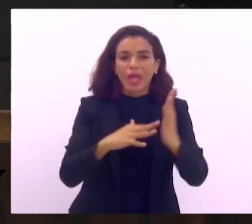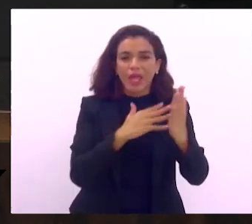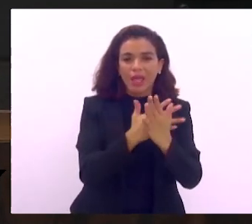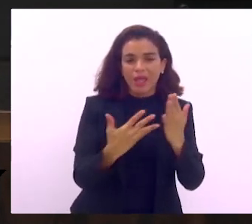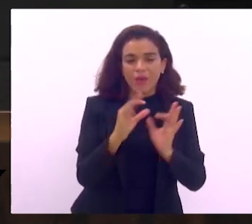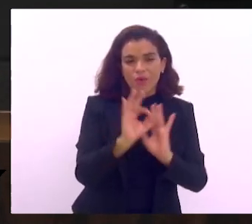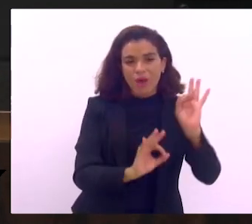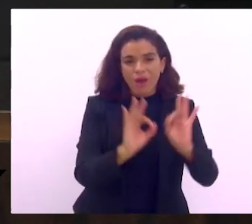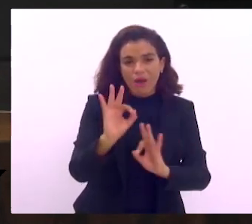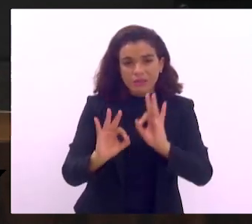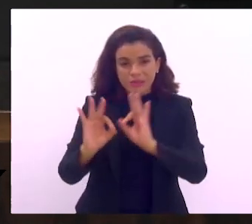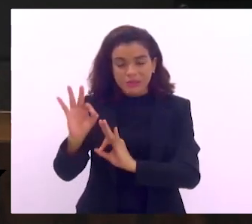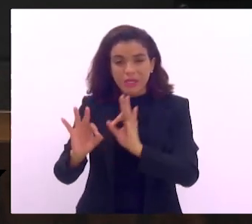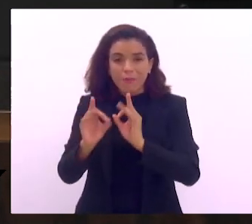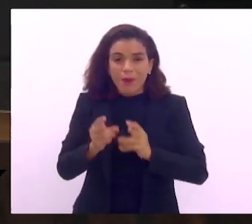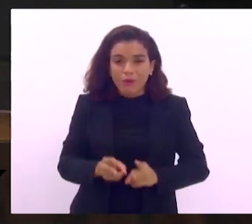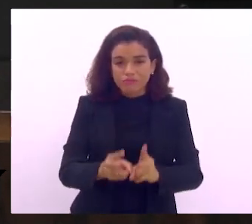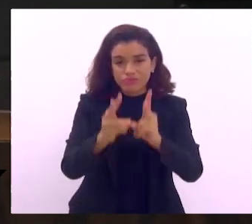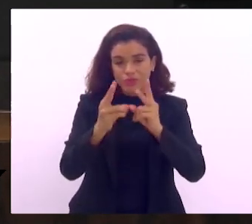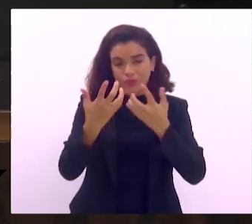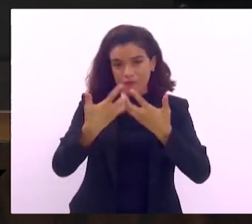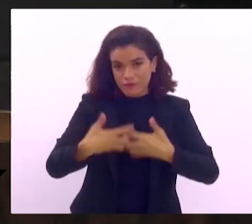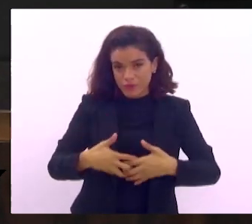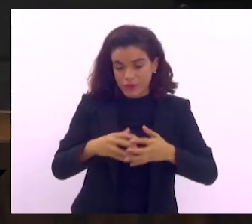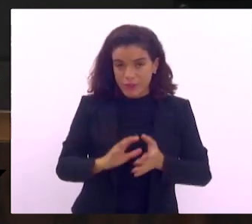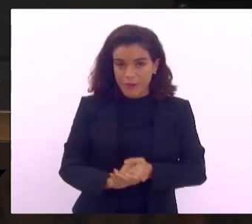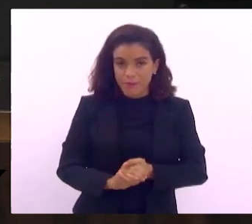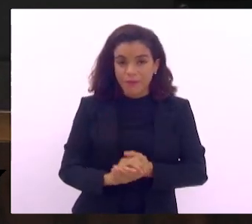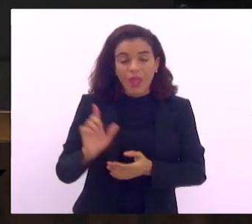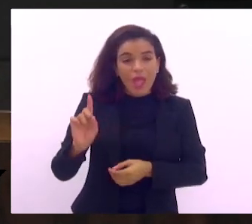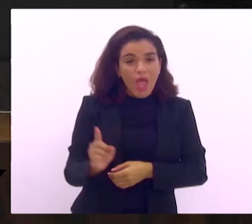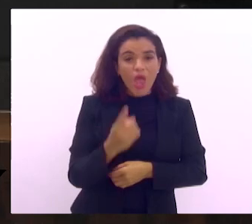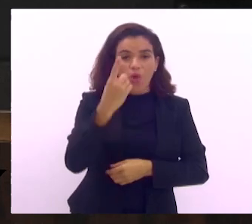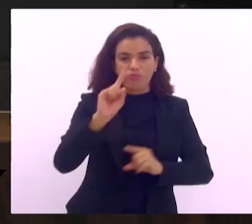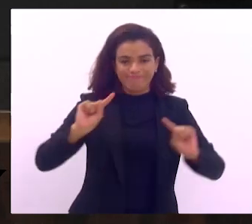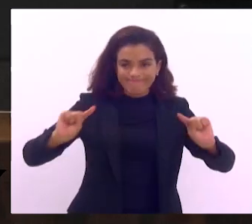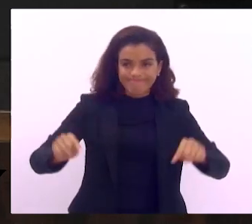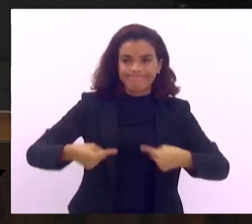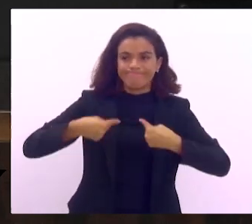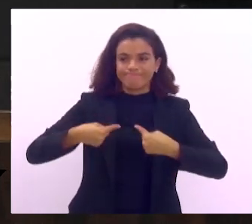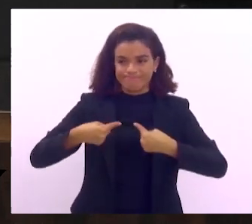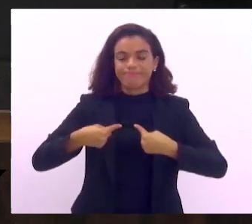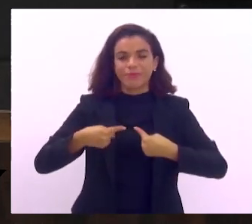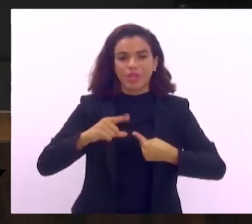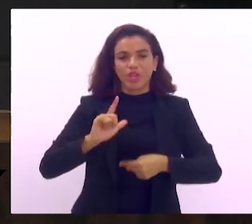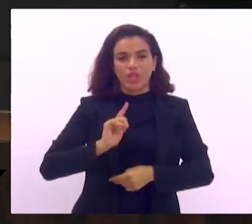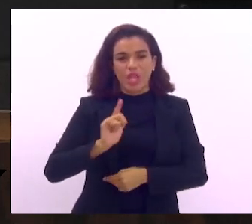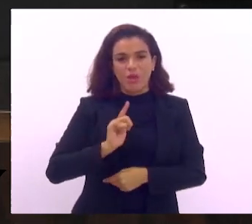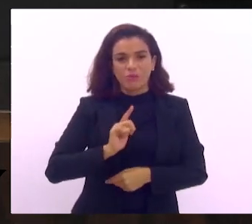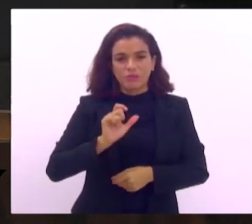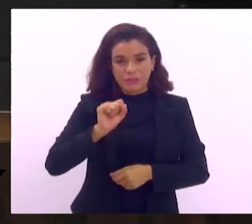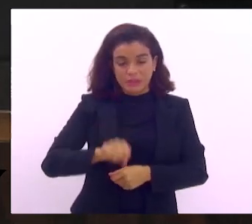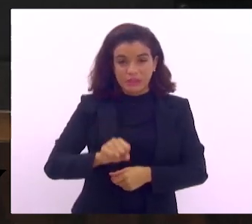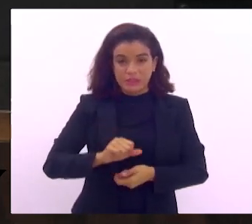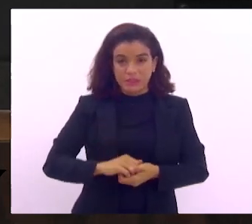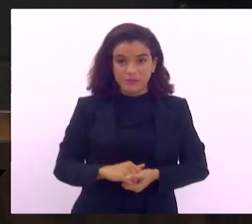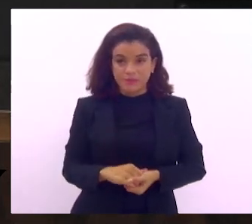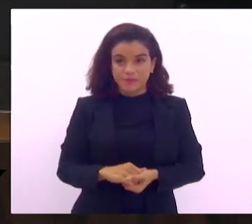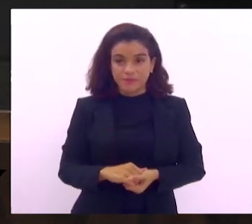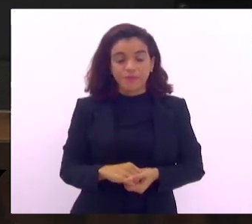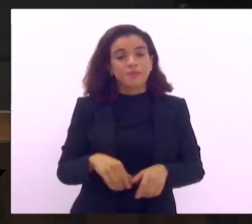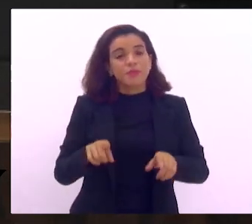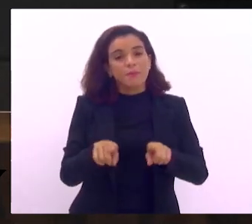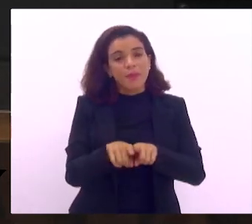gente possa manter ele em funcionamento. Esse é um dos grandes desafios que nós temos. Como a